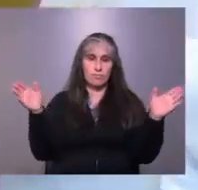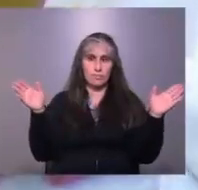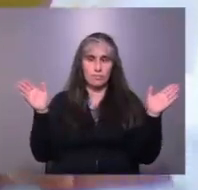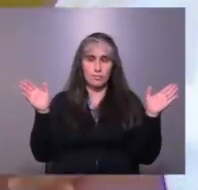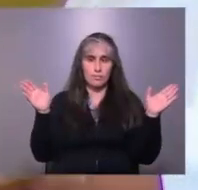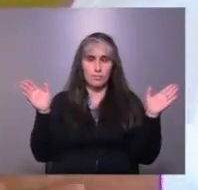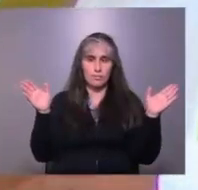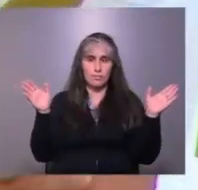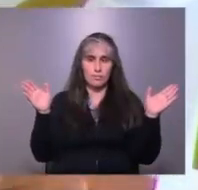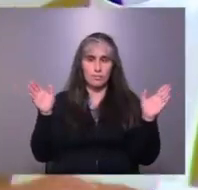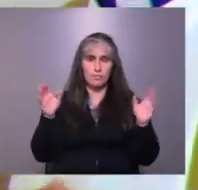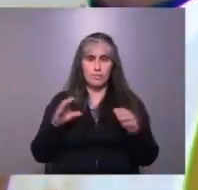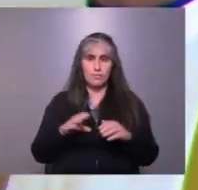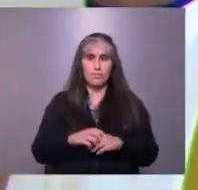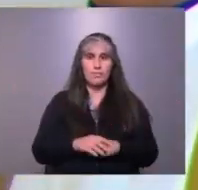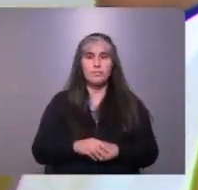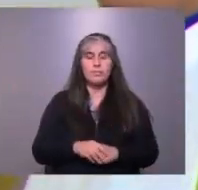vós.